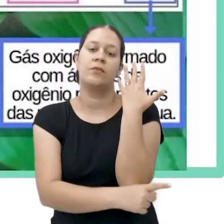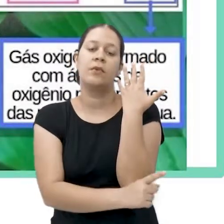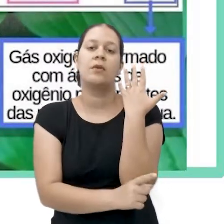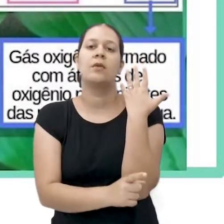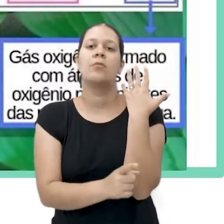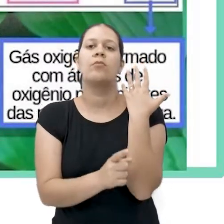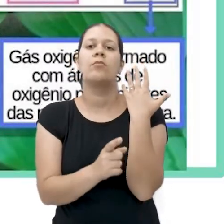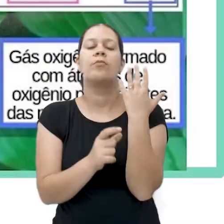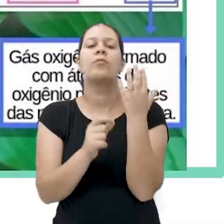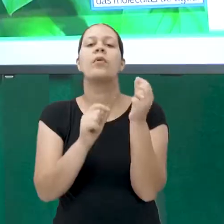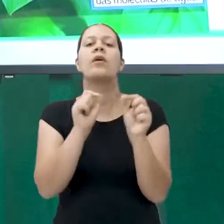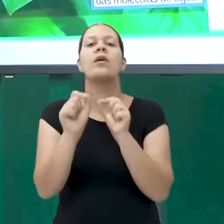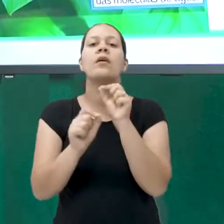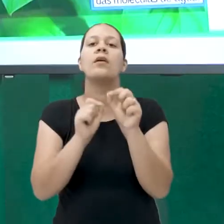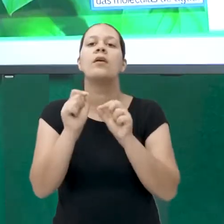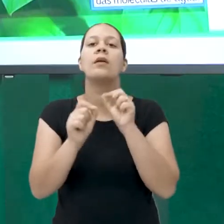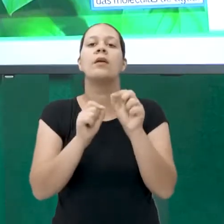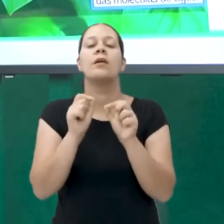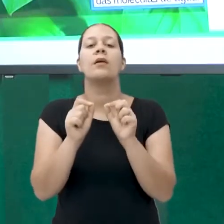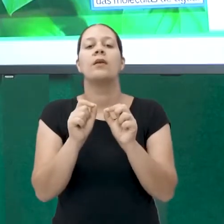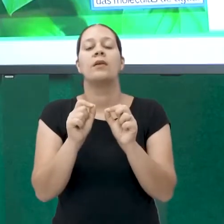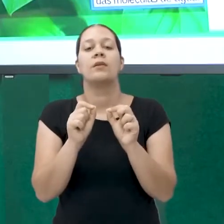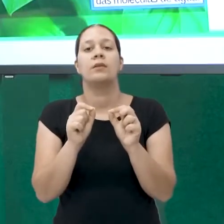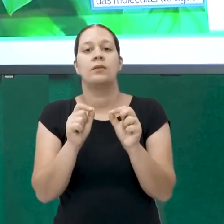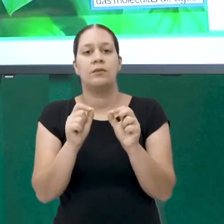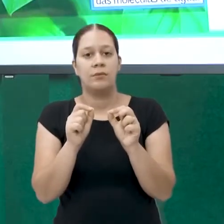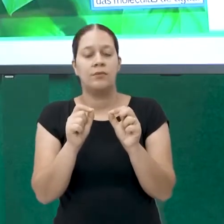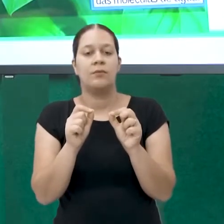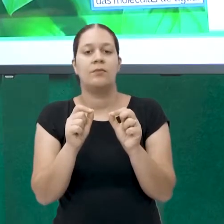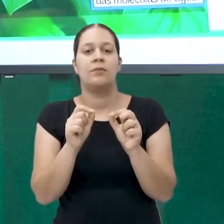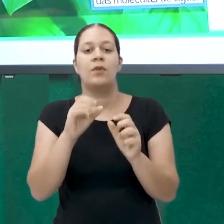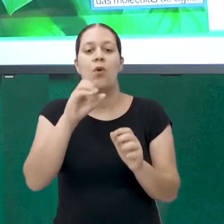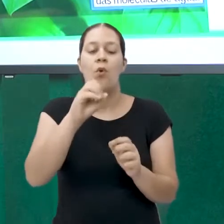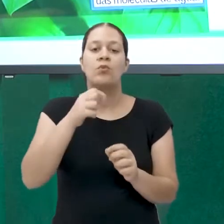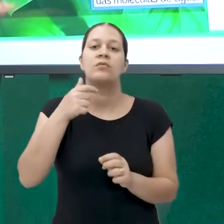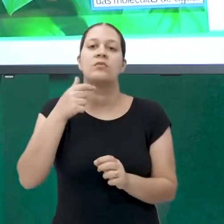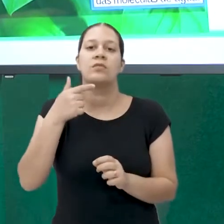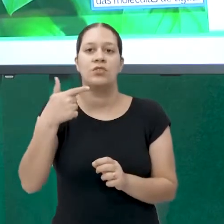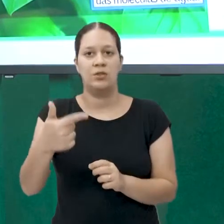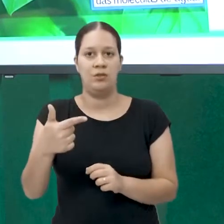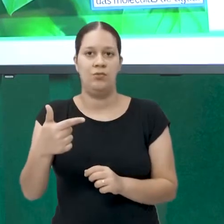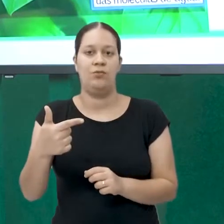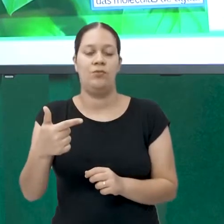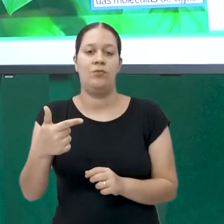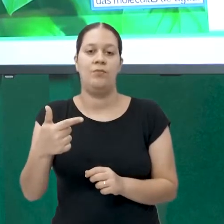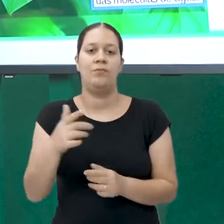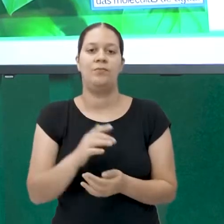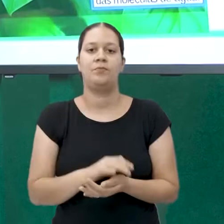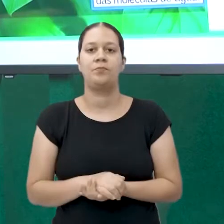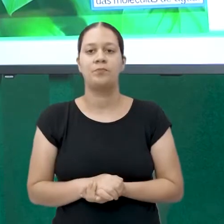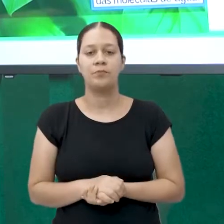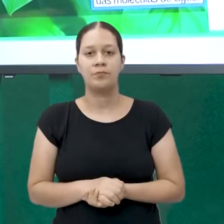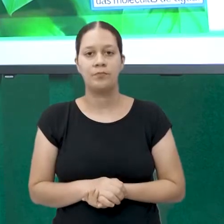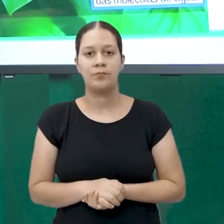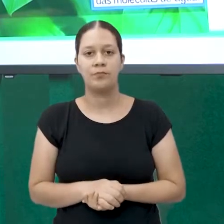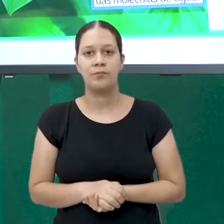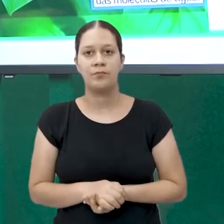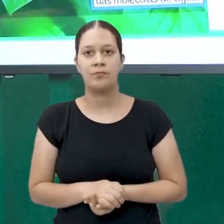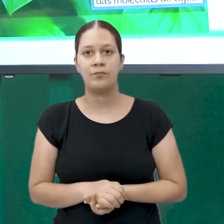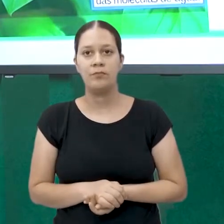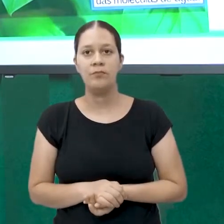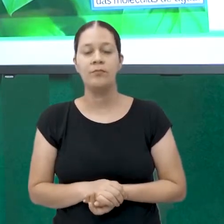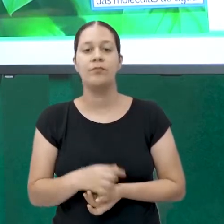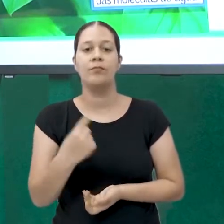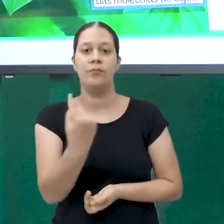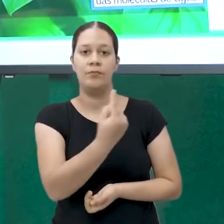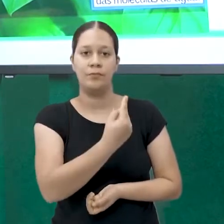fotossintetizantes. E para que serve um organismo fotossintetizante para a gente? Produção de oxigênio, tá? Então